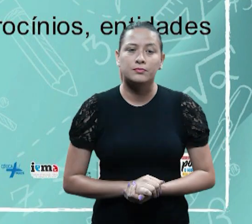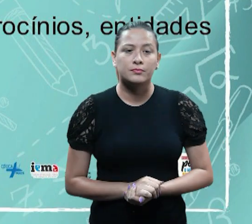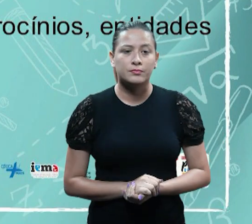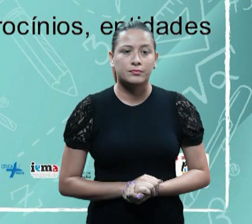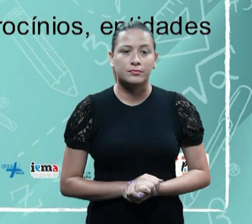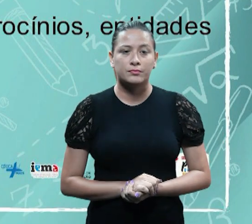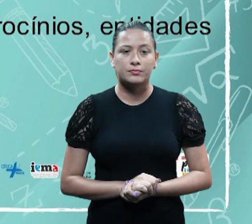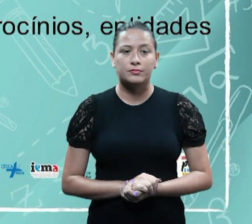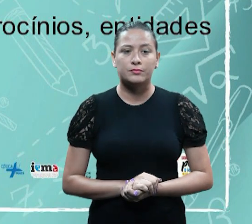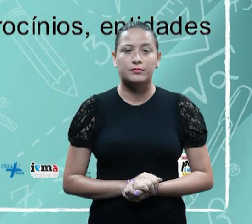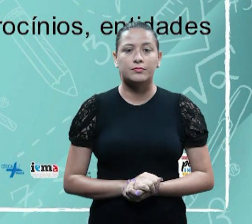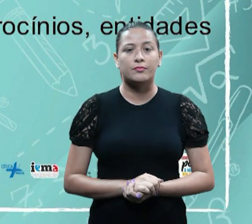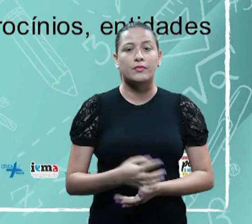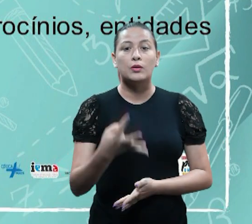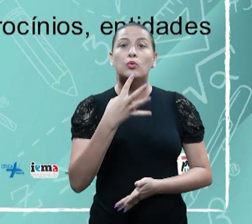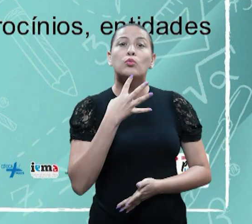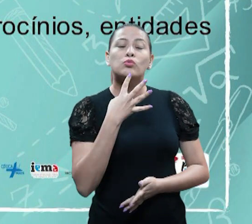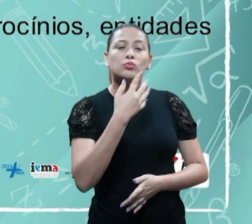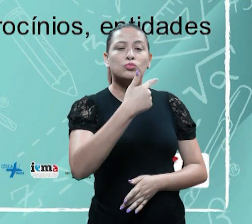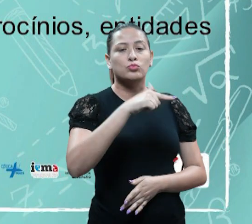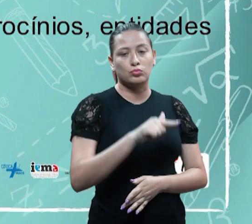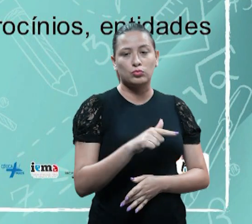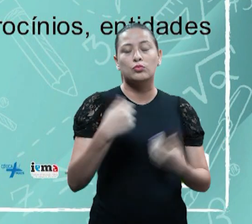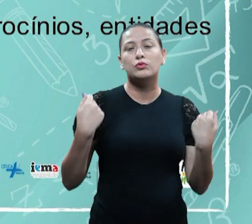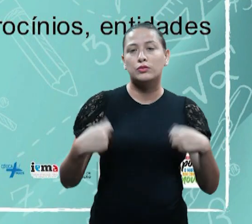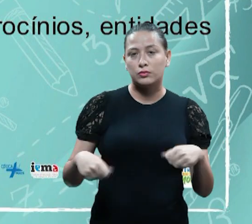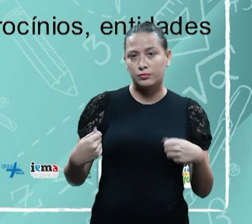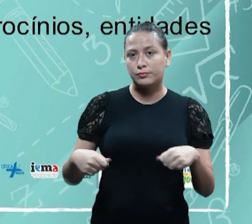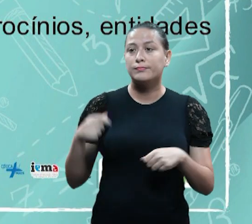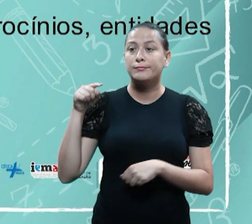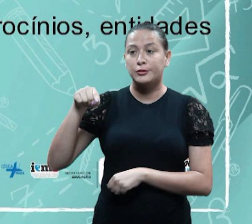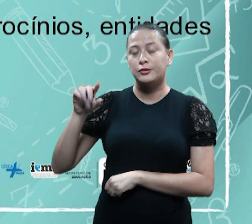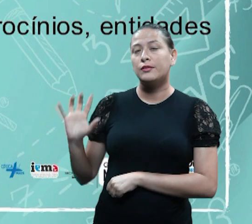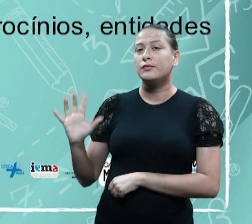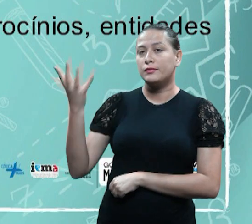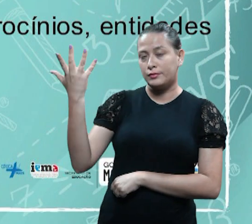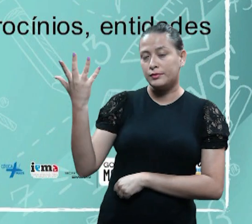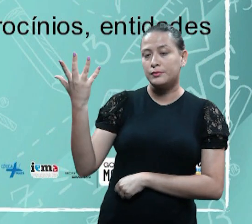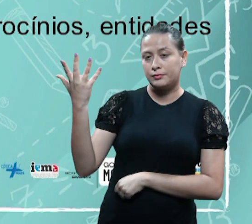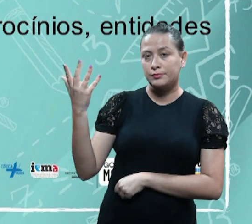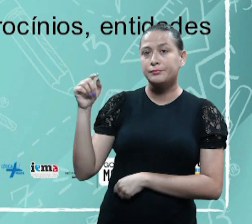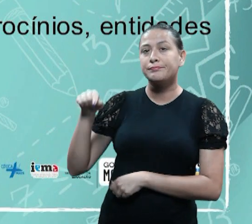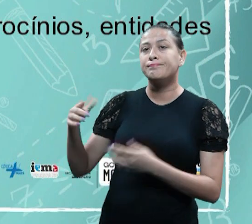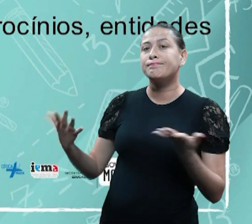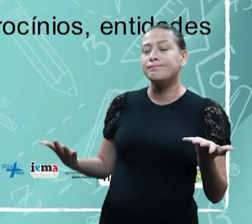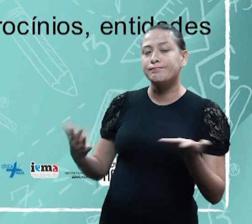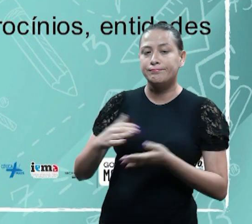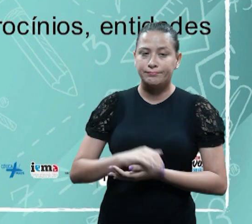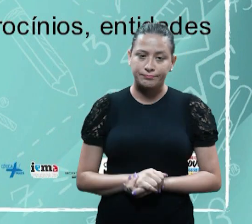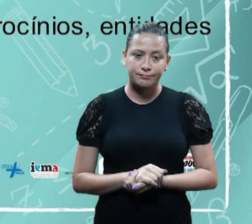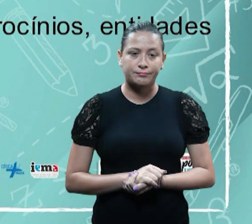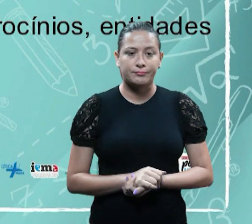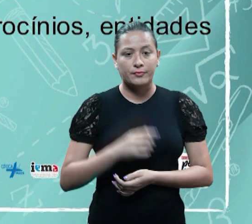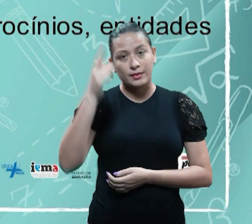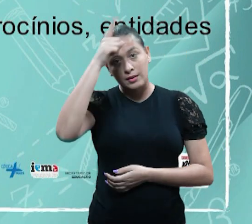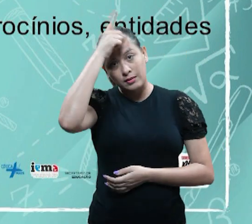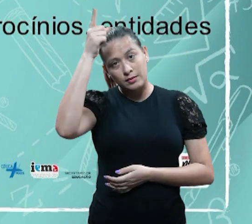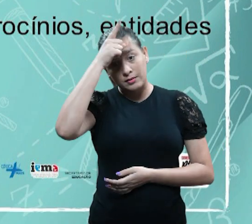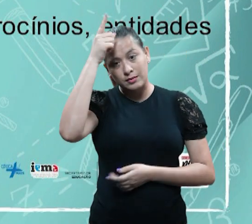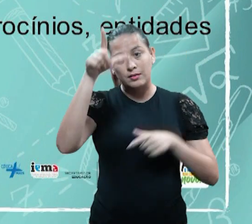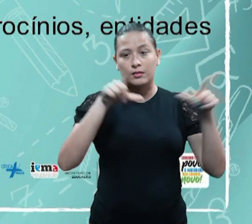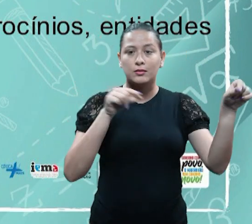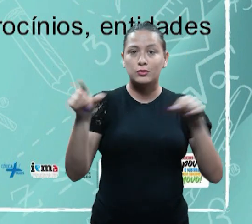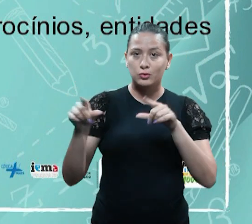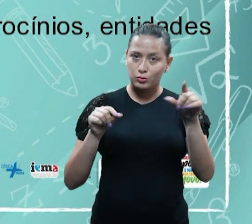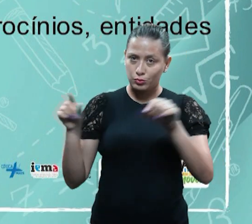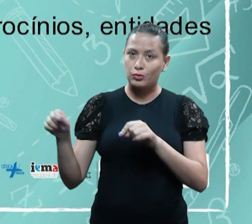concepção? É o reconhecimento das necessidades desse evento, qual é a necessidade do evento. A elaboração de